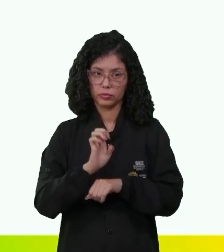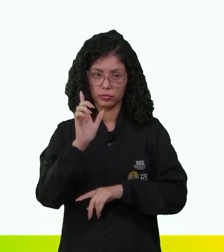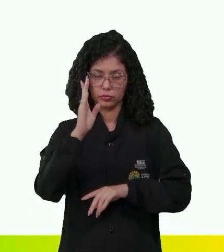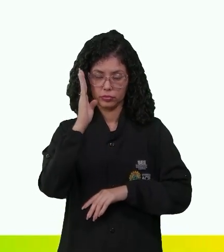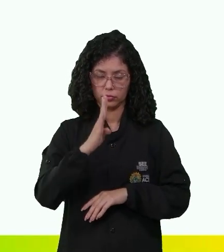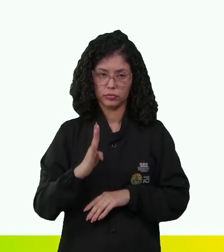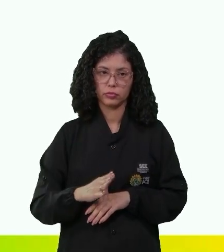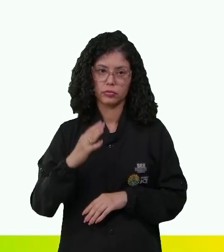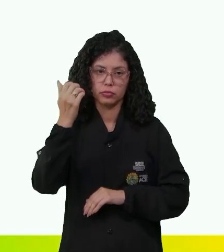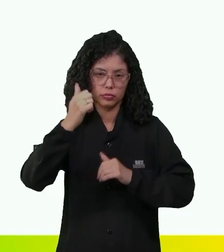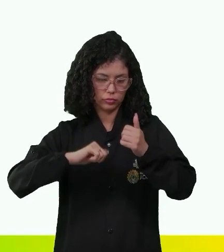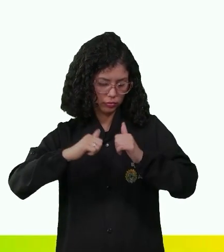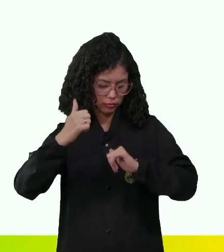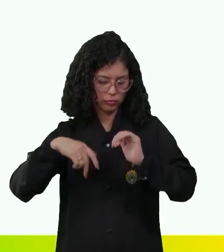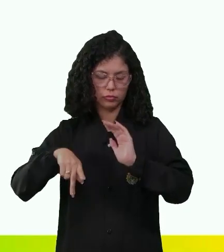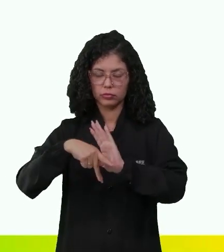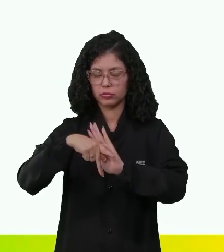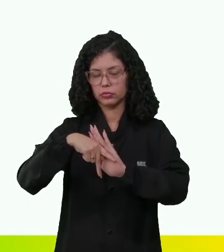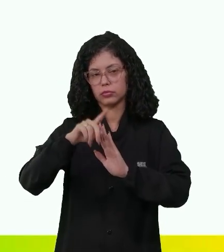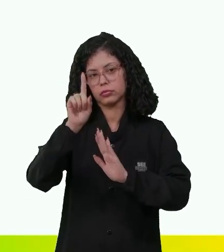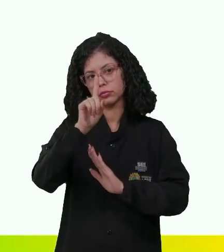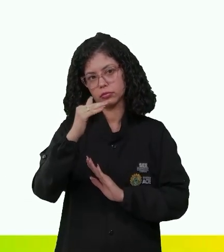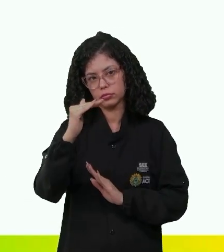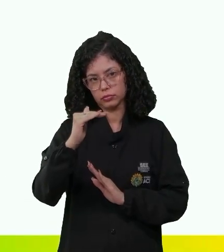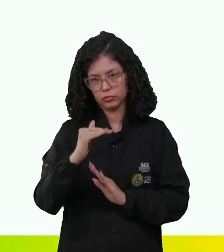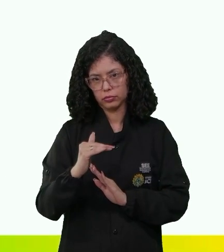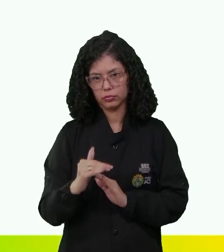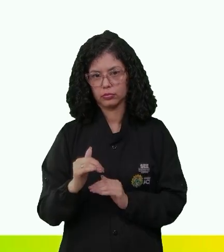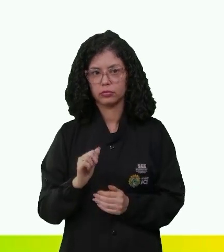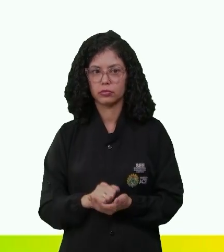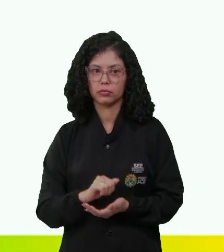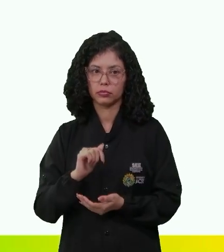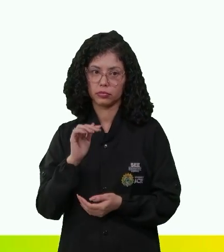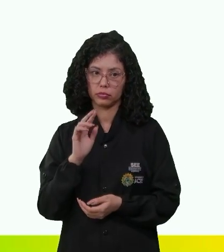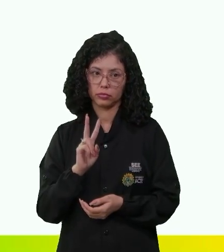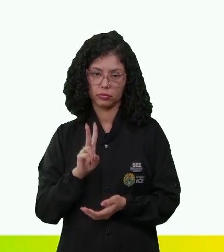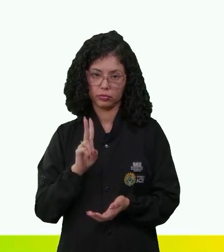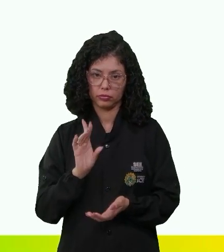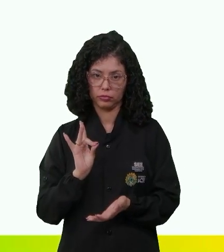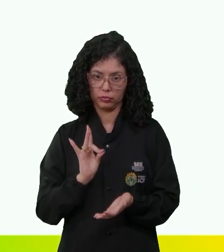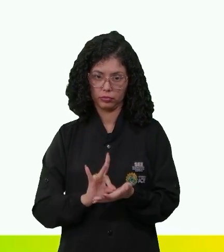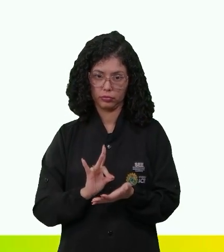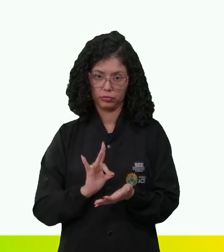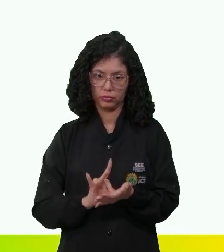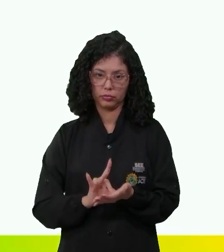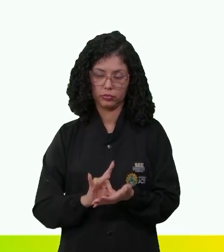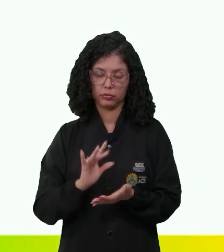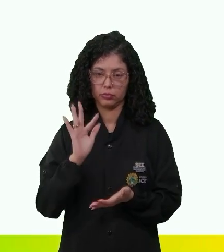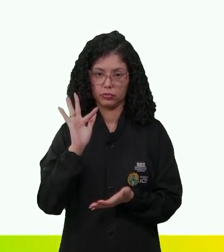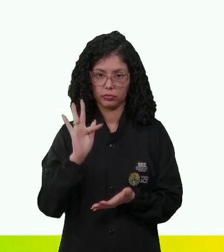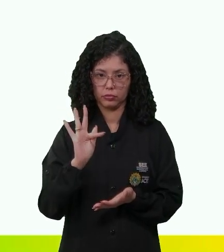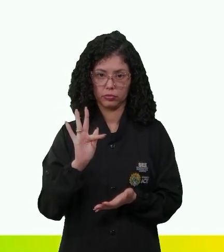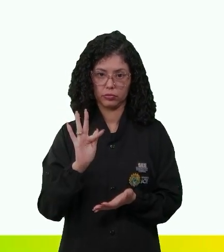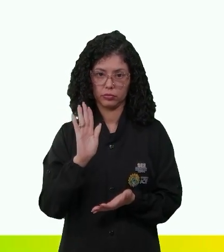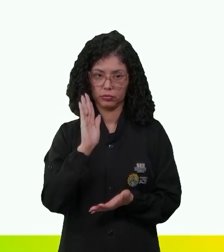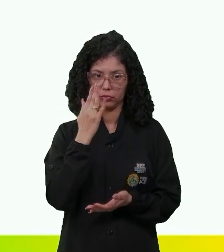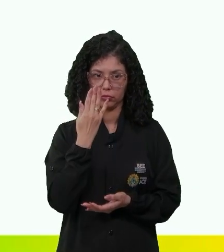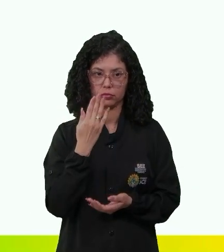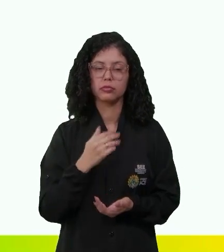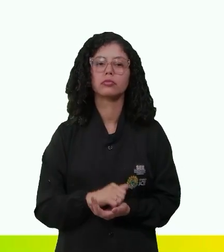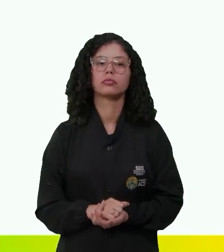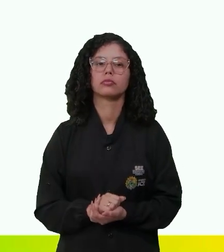brasileiro. Analise as alternativas abaixo, colocando V para verdadeiro e F para falso, e